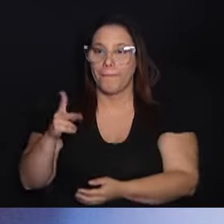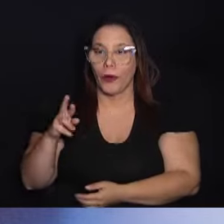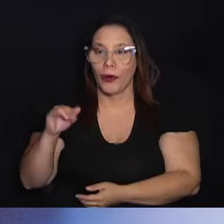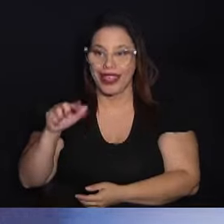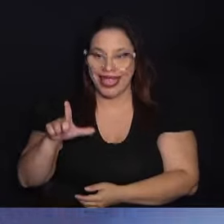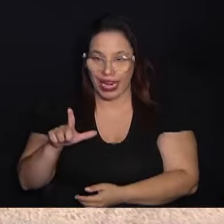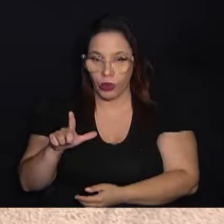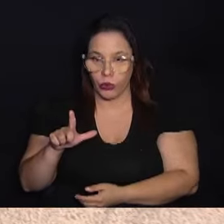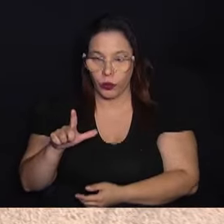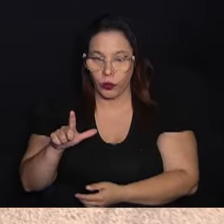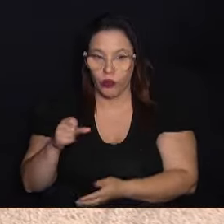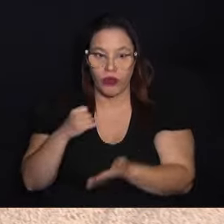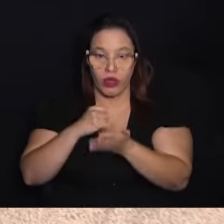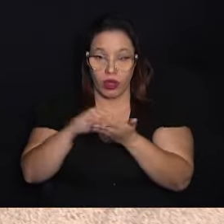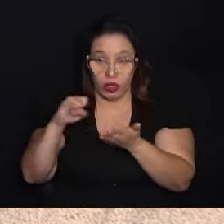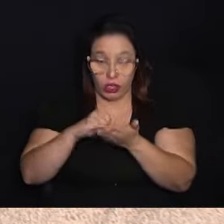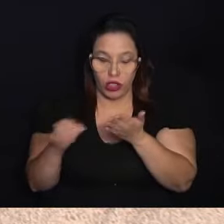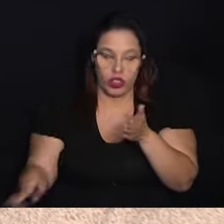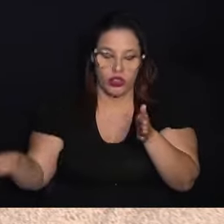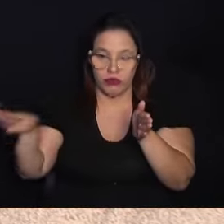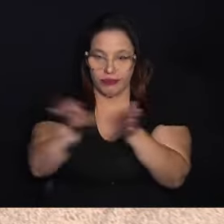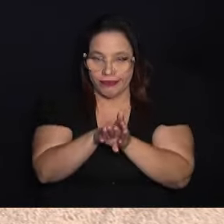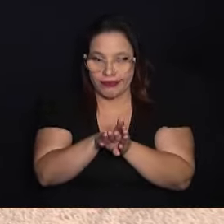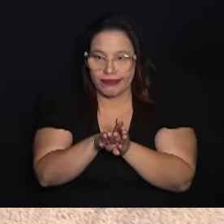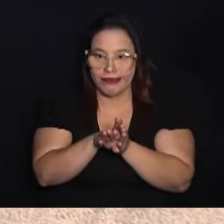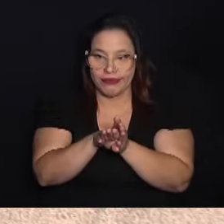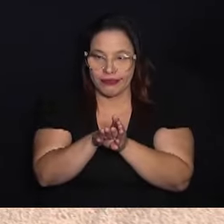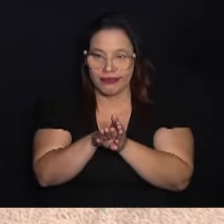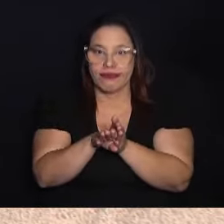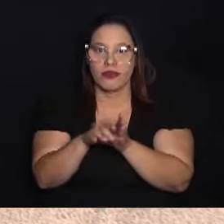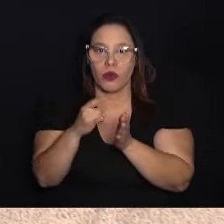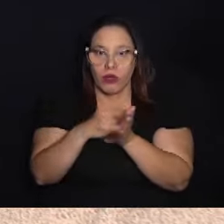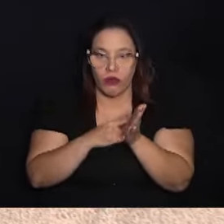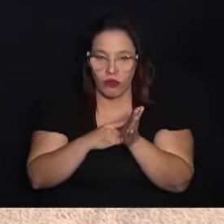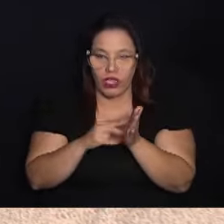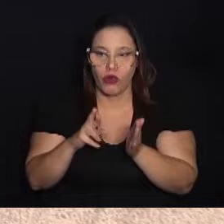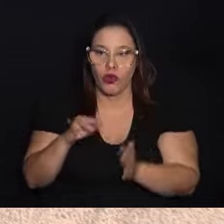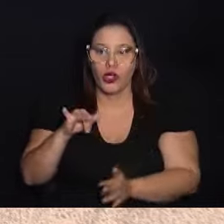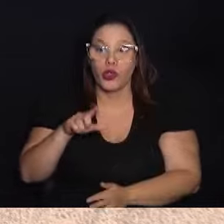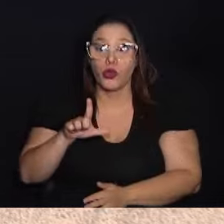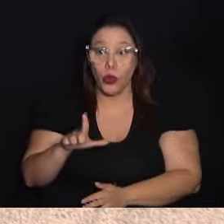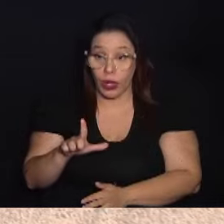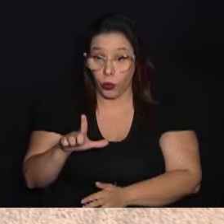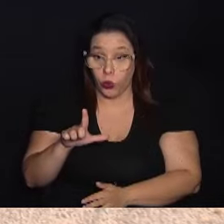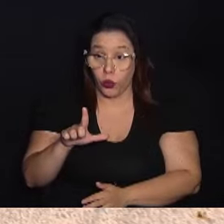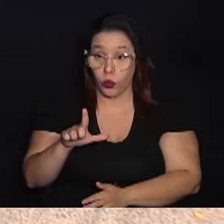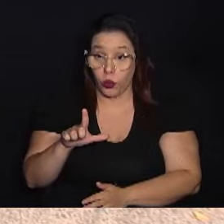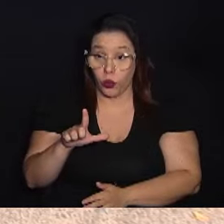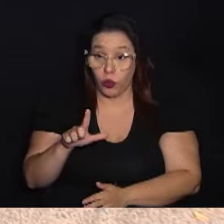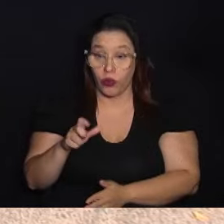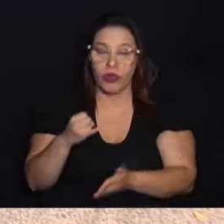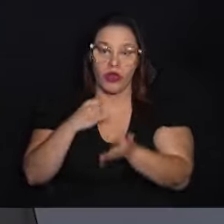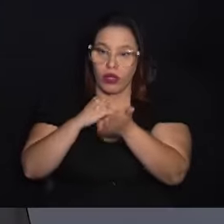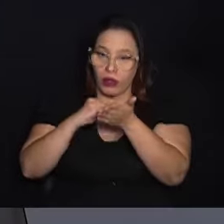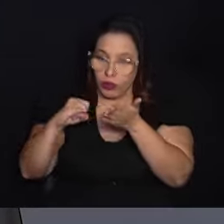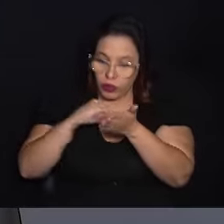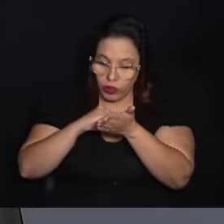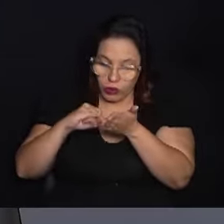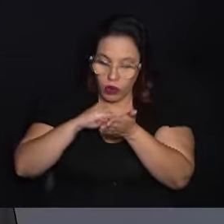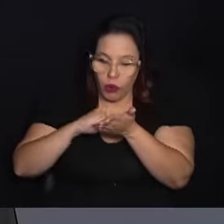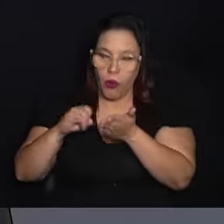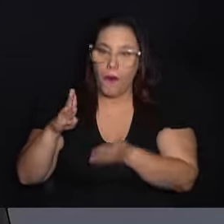www.sp.senac.br/campinas, por meio do portal Senac. E lembrando que as inscrições são por ordem de chegada em uma fila de espera virtual.